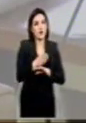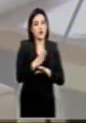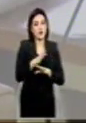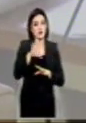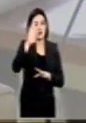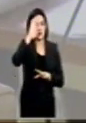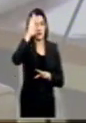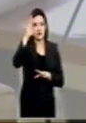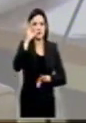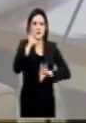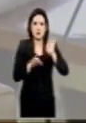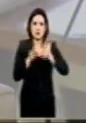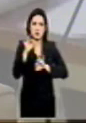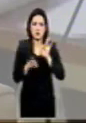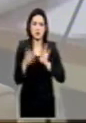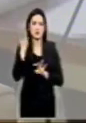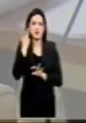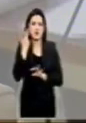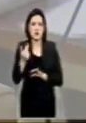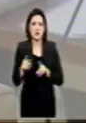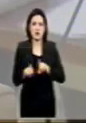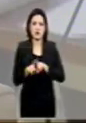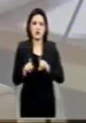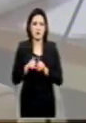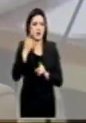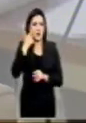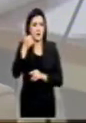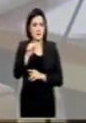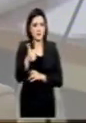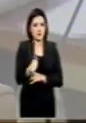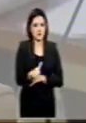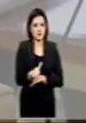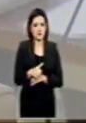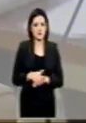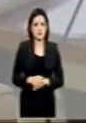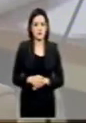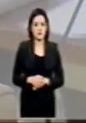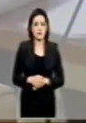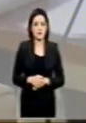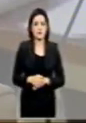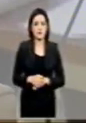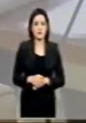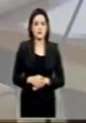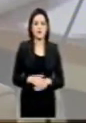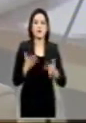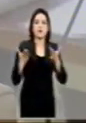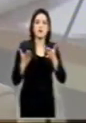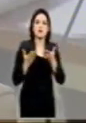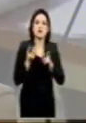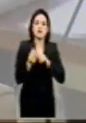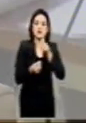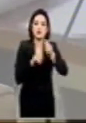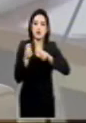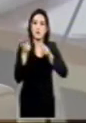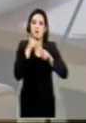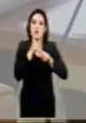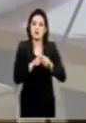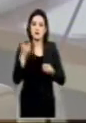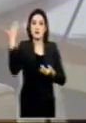do juiz natural quanto à apreciação do deferimento do referido meio de obtenção de